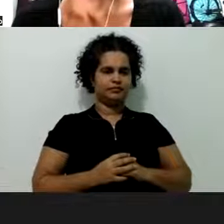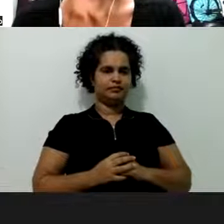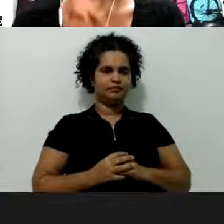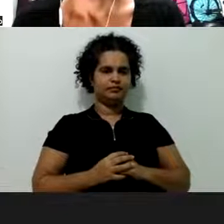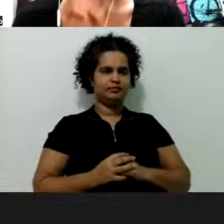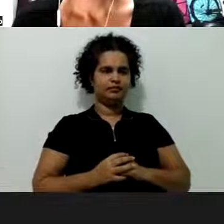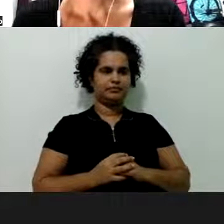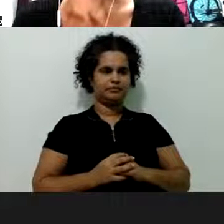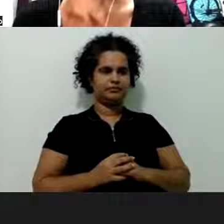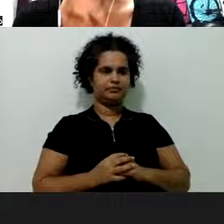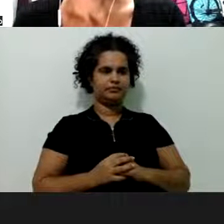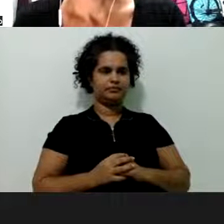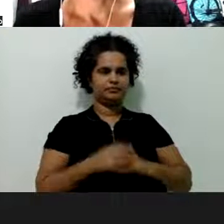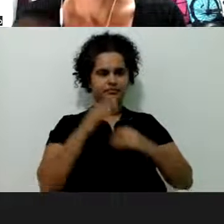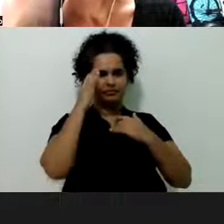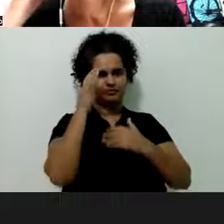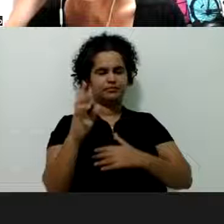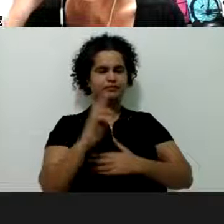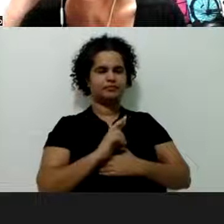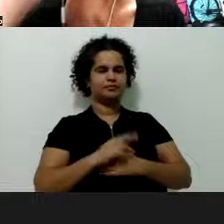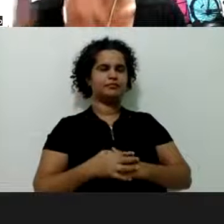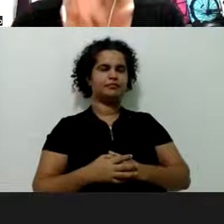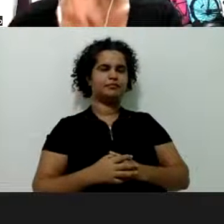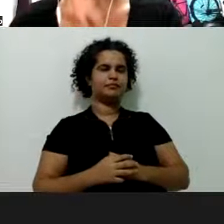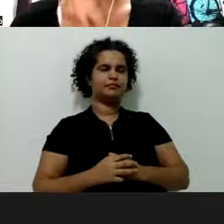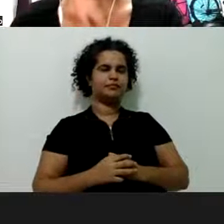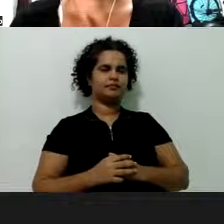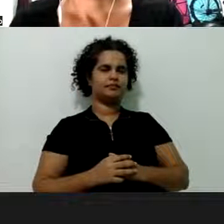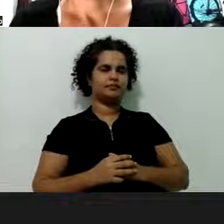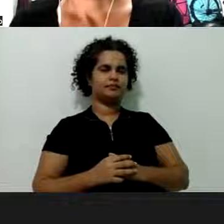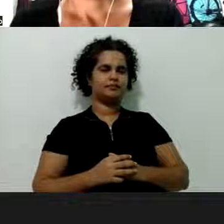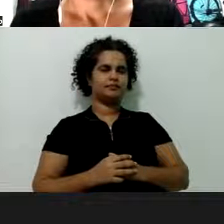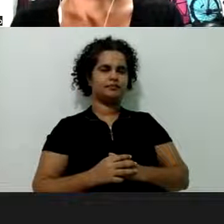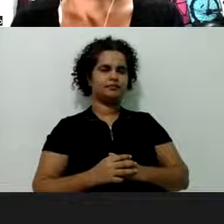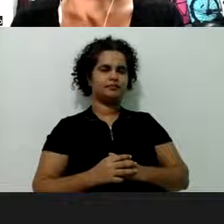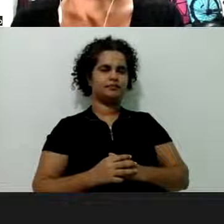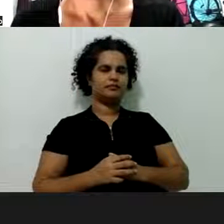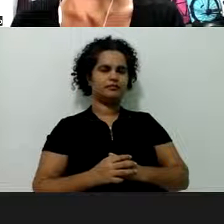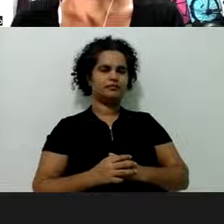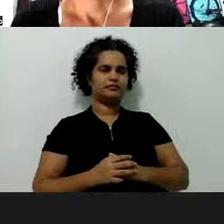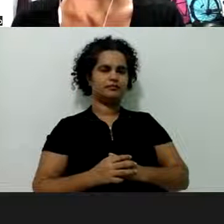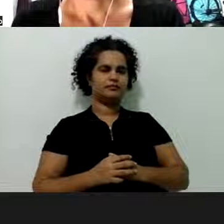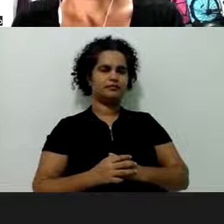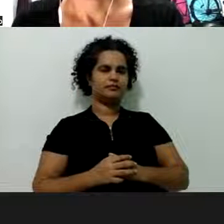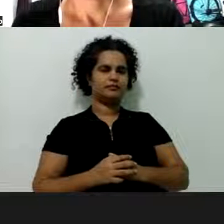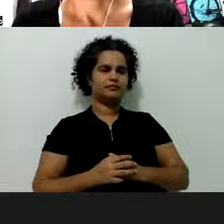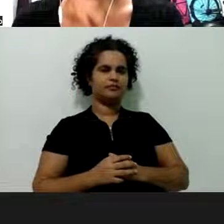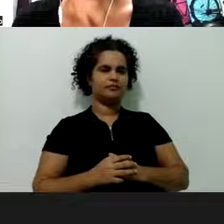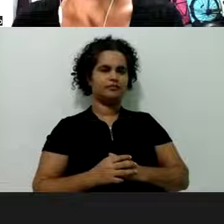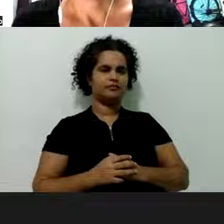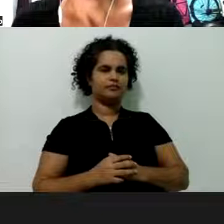Sim. Muito obrigada pela resposta. Obrigada a você. Eu queria fazer uma perguntinha, uma